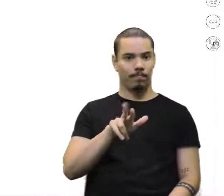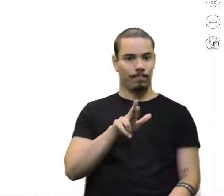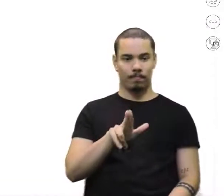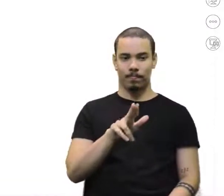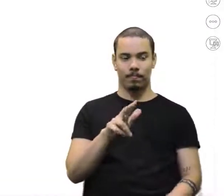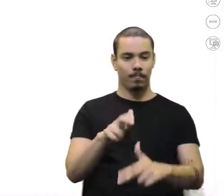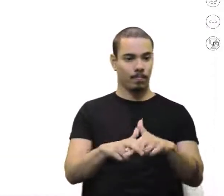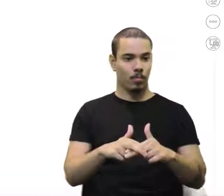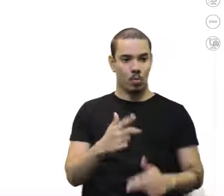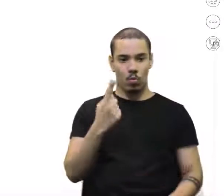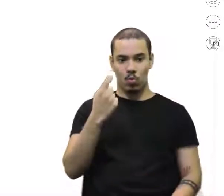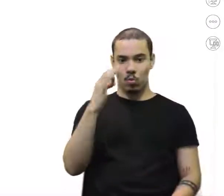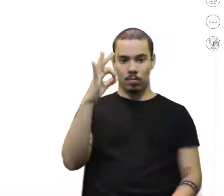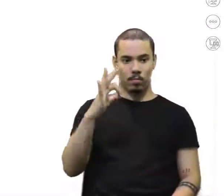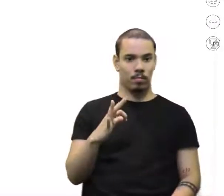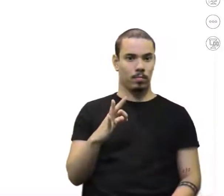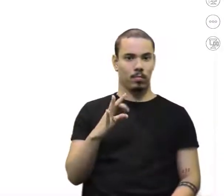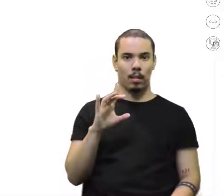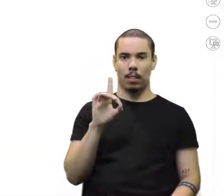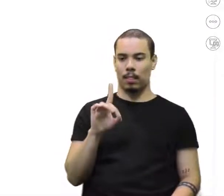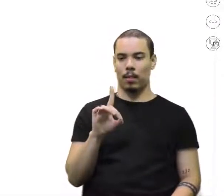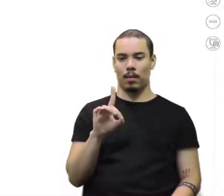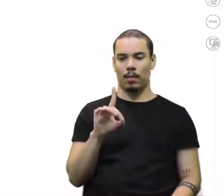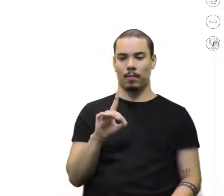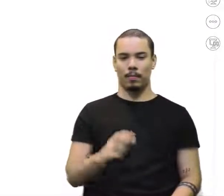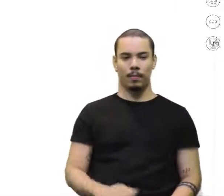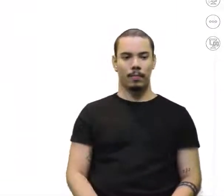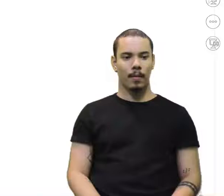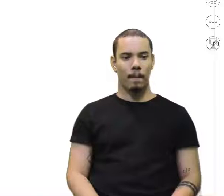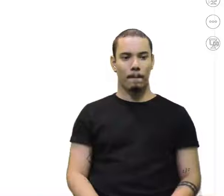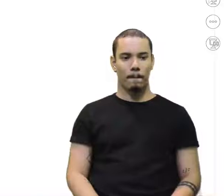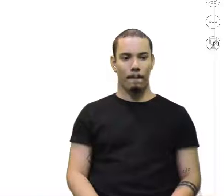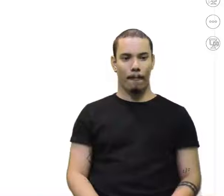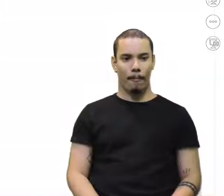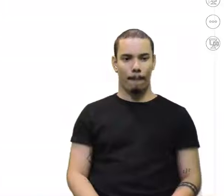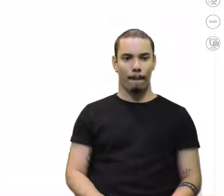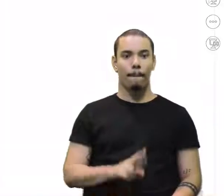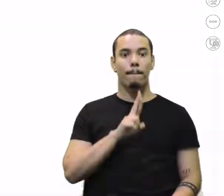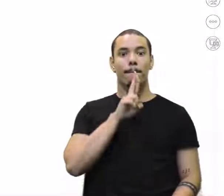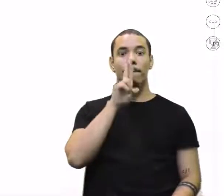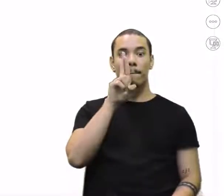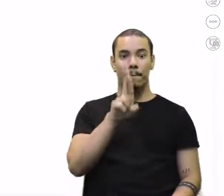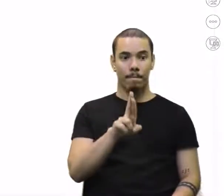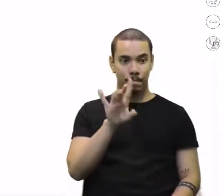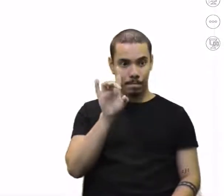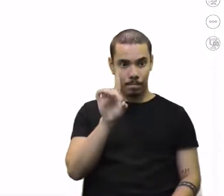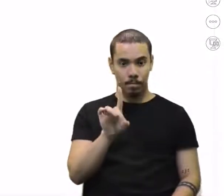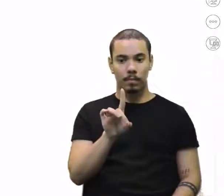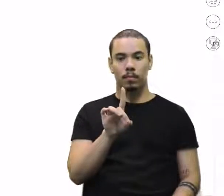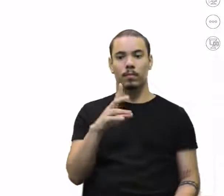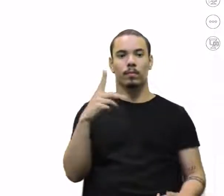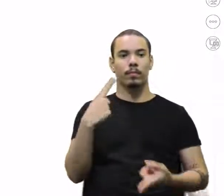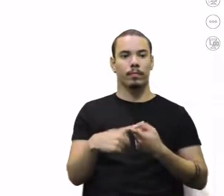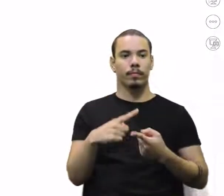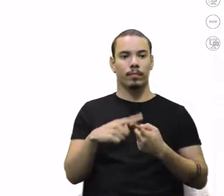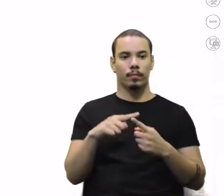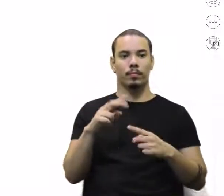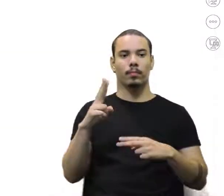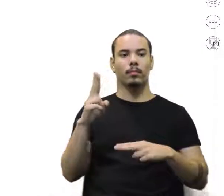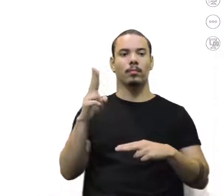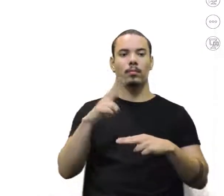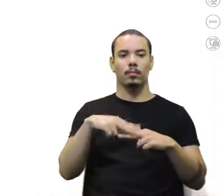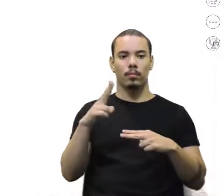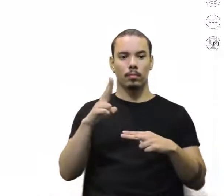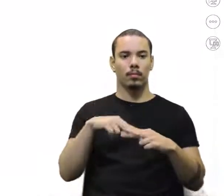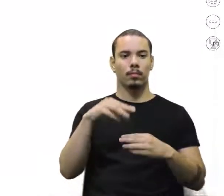cogitação. Nossa alternativa correta? Alternativa D. Resposta, alternativa D. A cadeia ela é